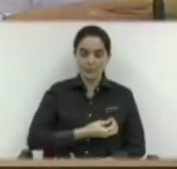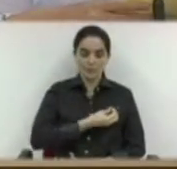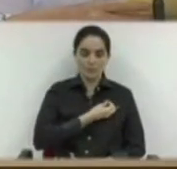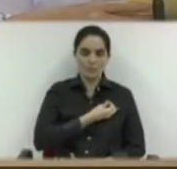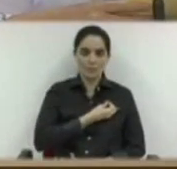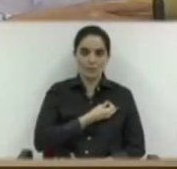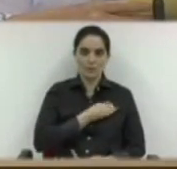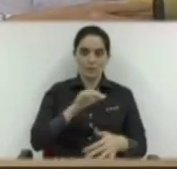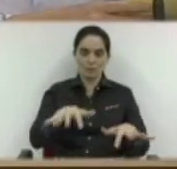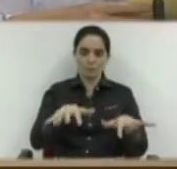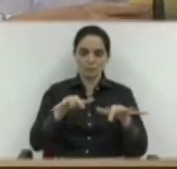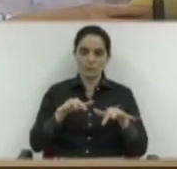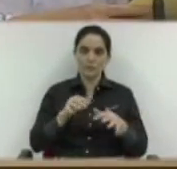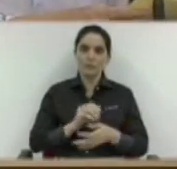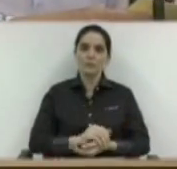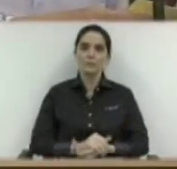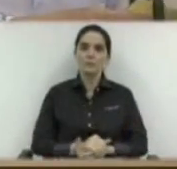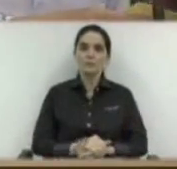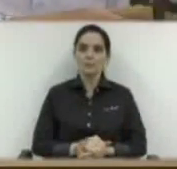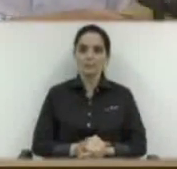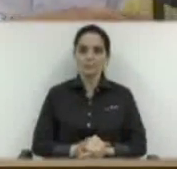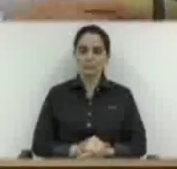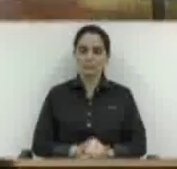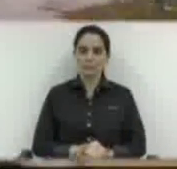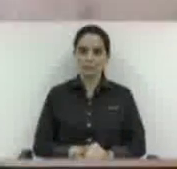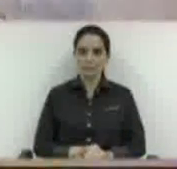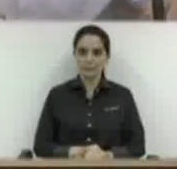Toninho em plenário.